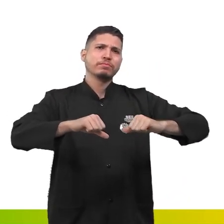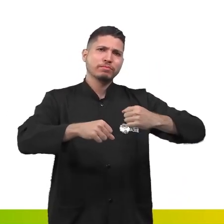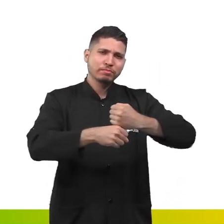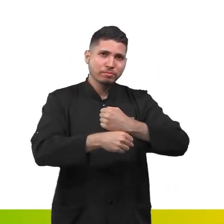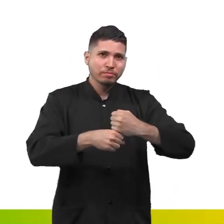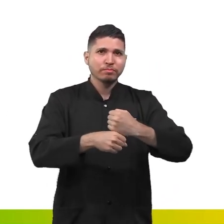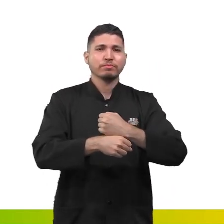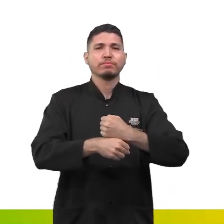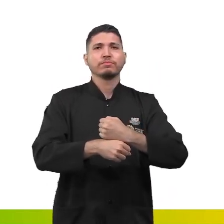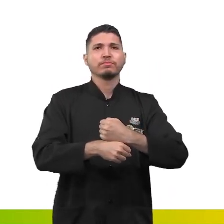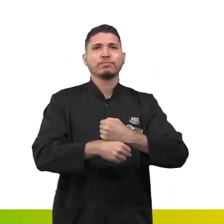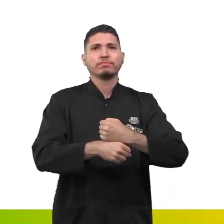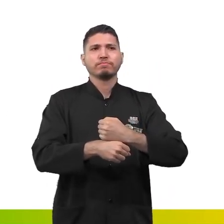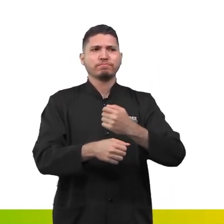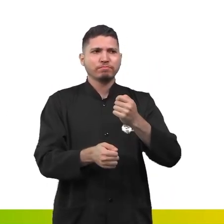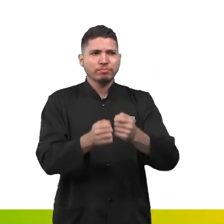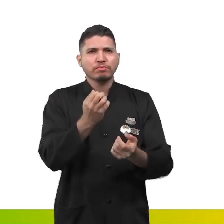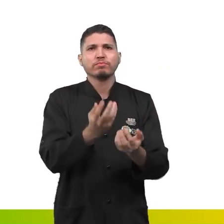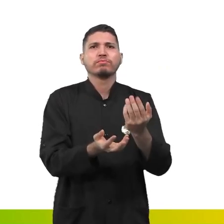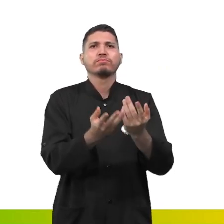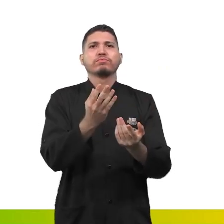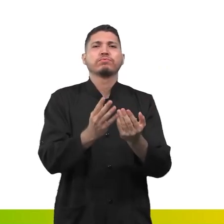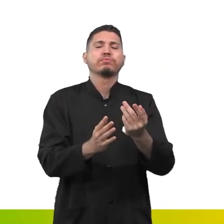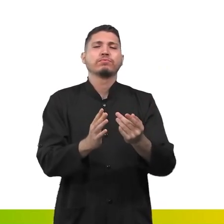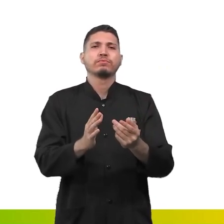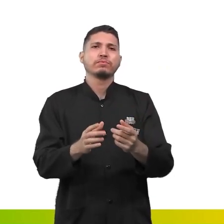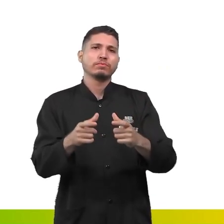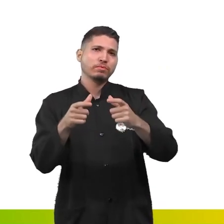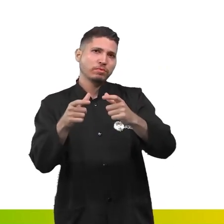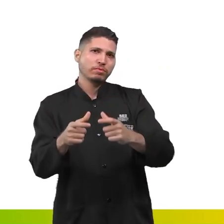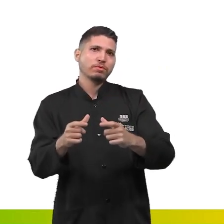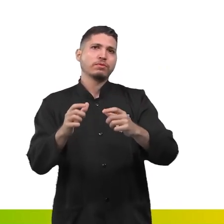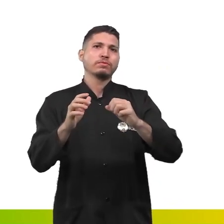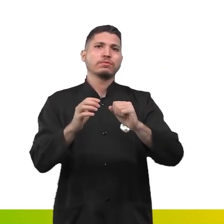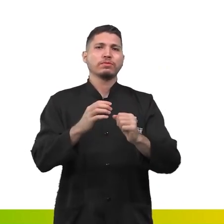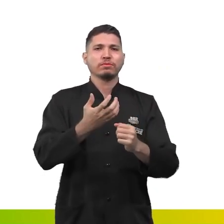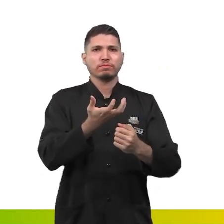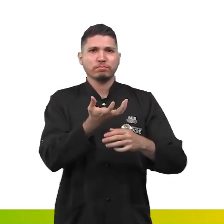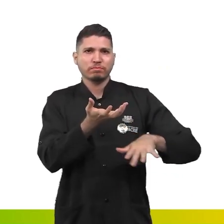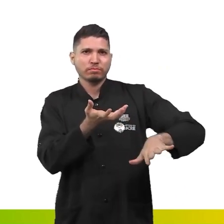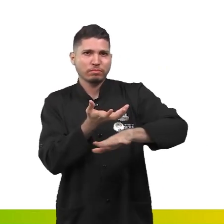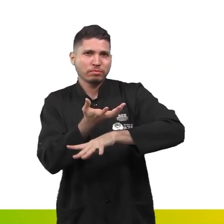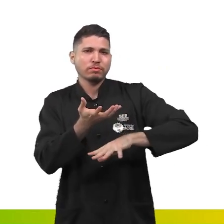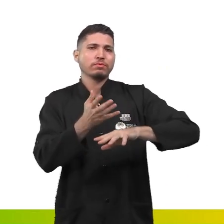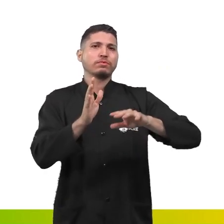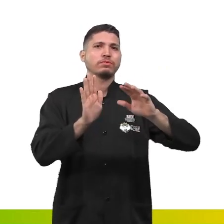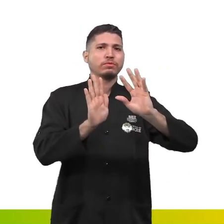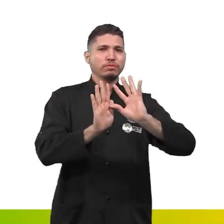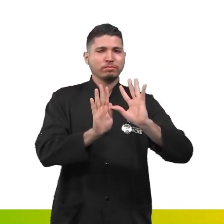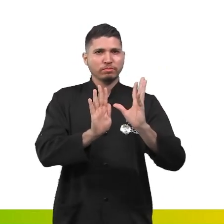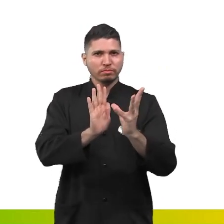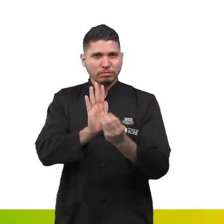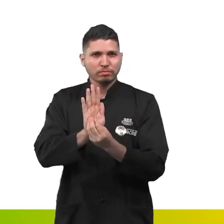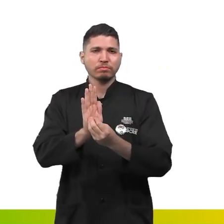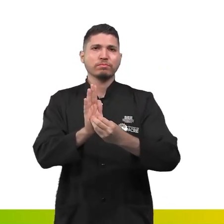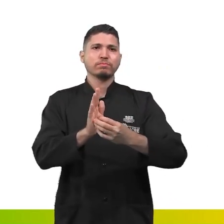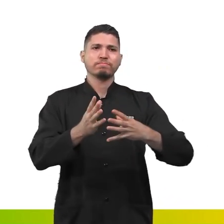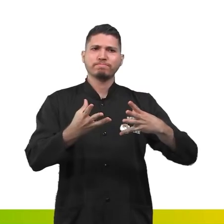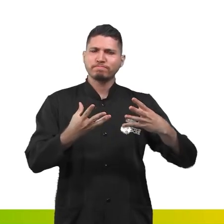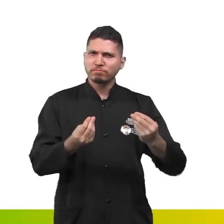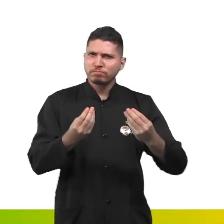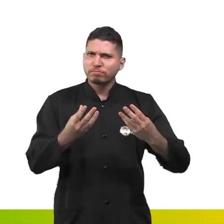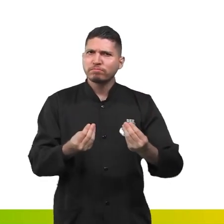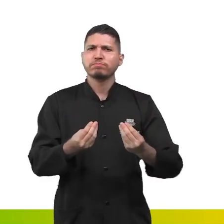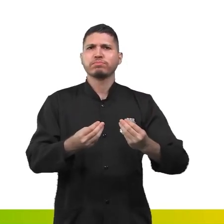se tratando de incêndios na Amazônia e na região do Pantanal. Então são muitas queimadas. Nós temos